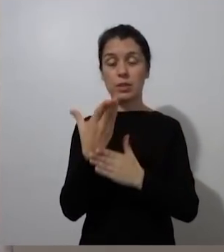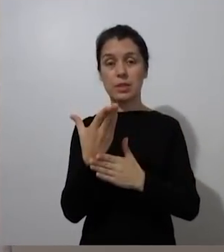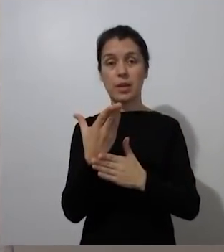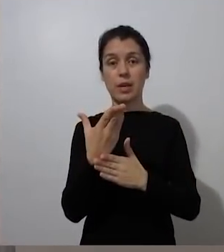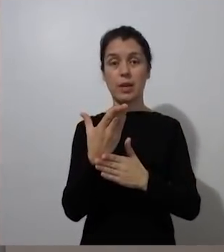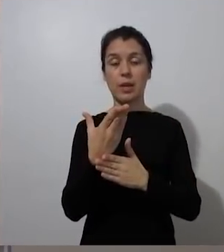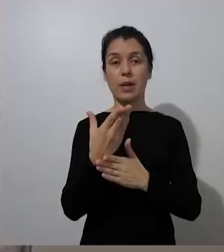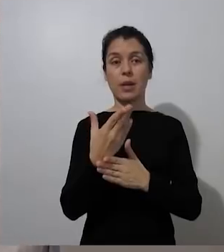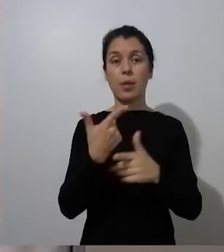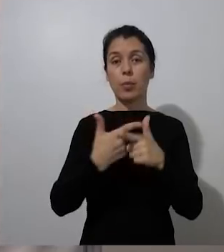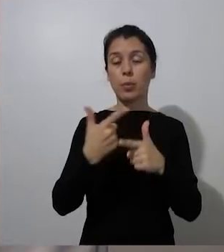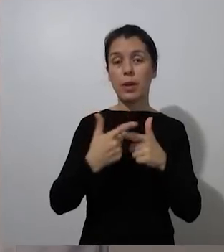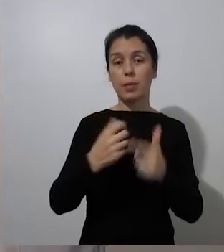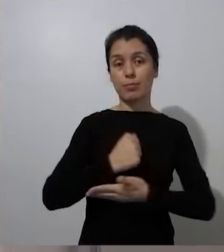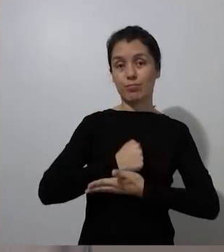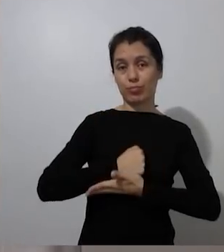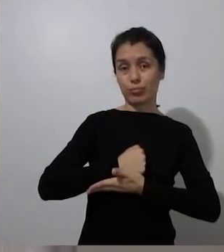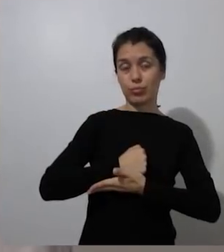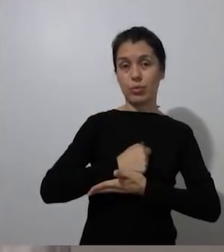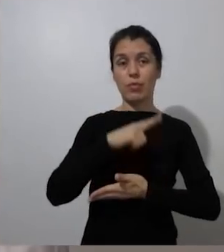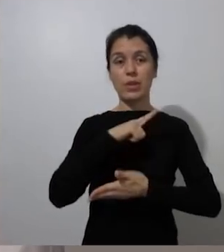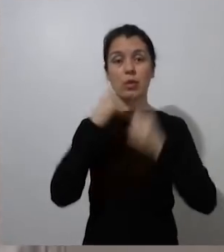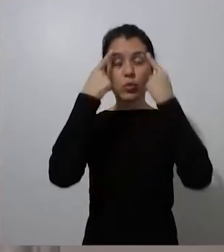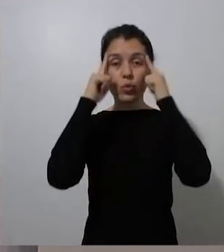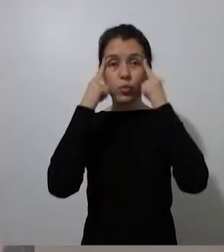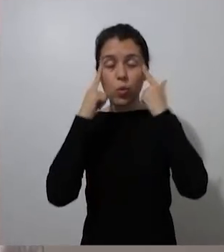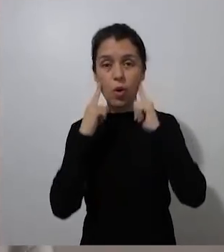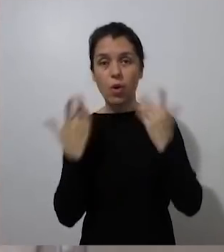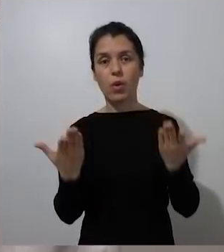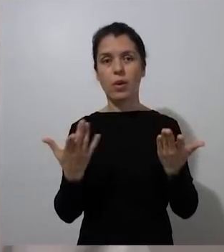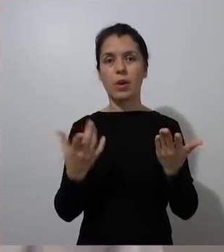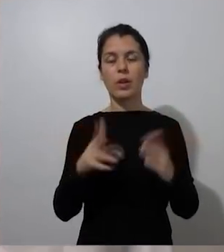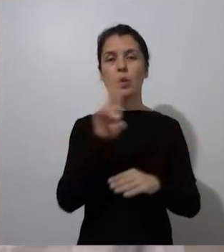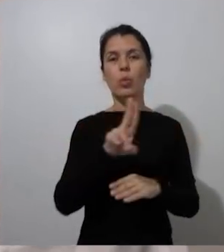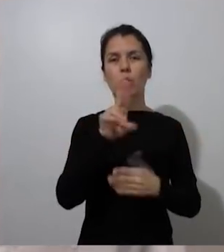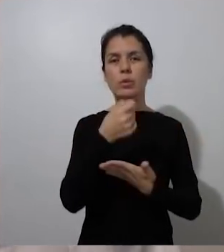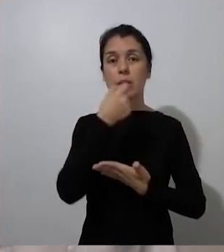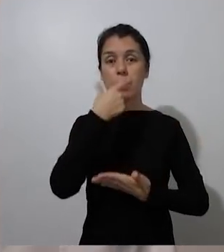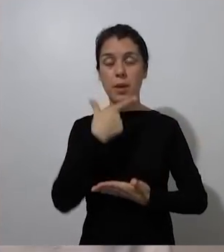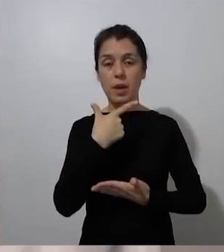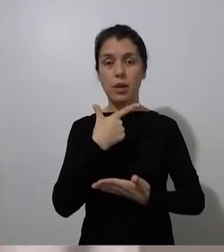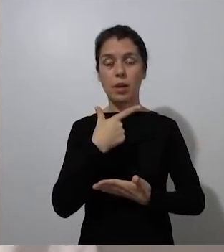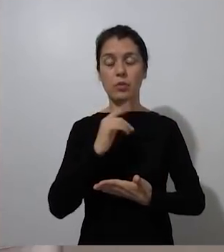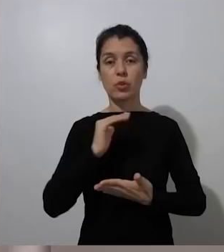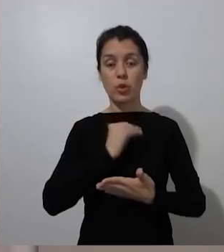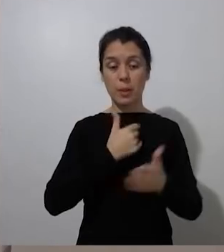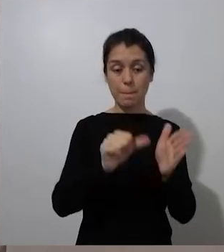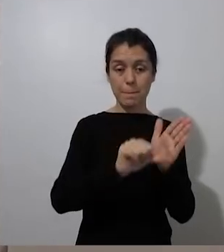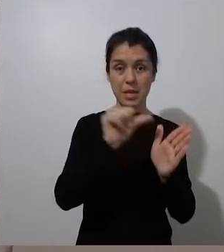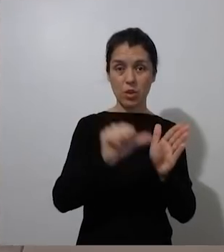vai dar constipação, que vai dar sudorese. Por isso que quando nós tomamos uma medicação, além da